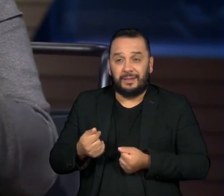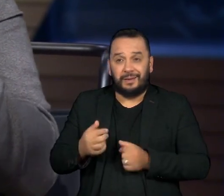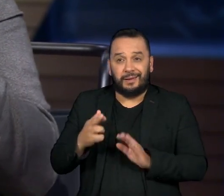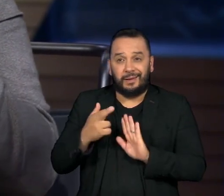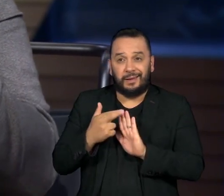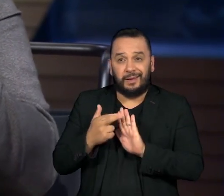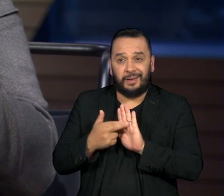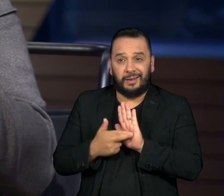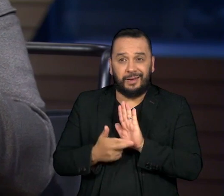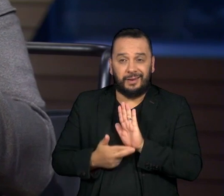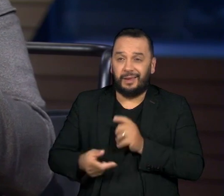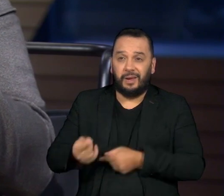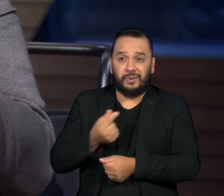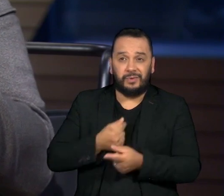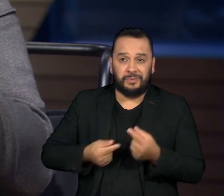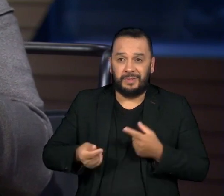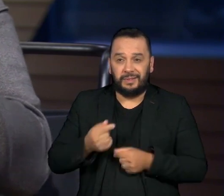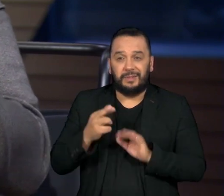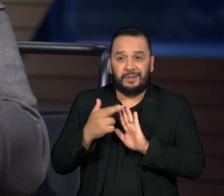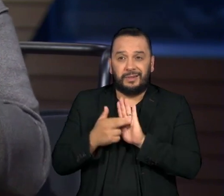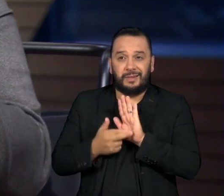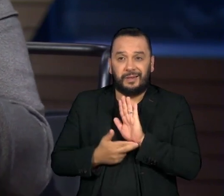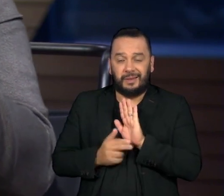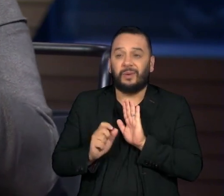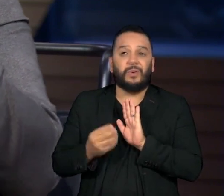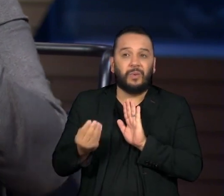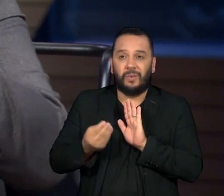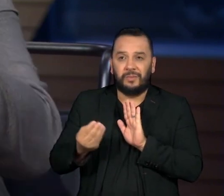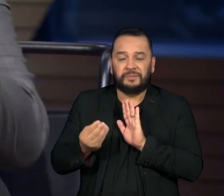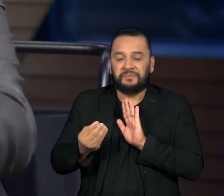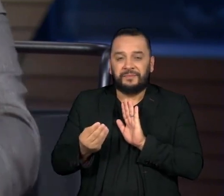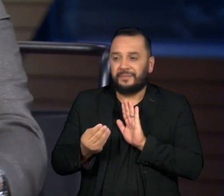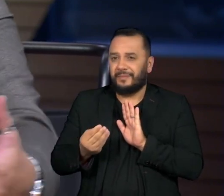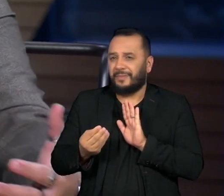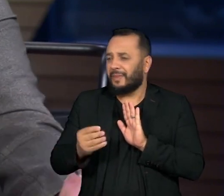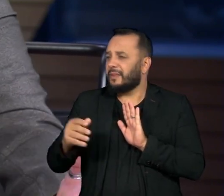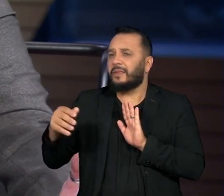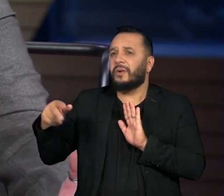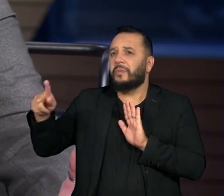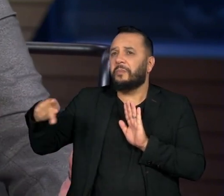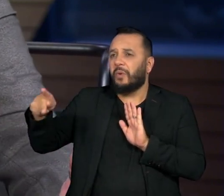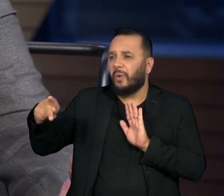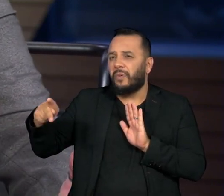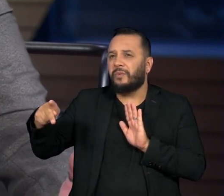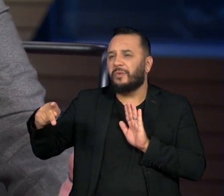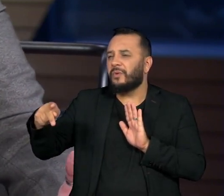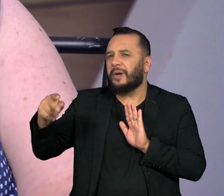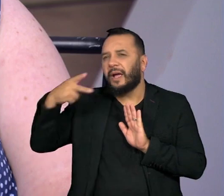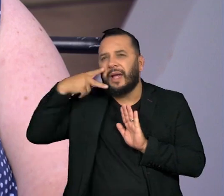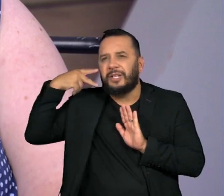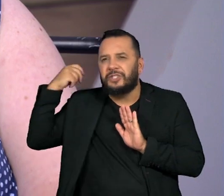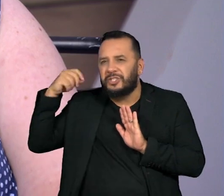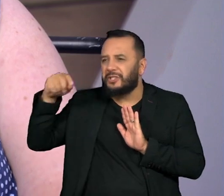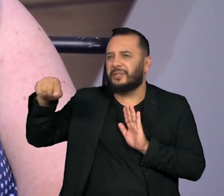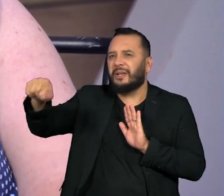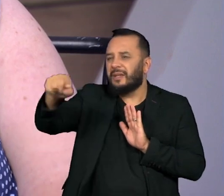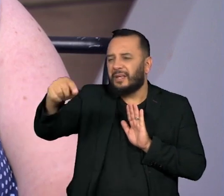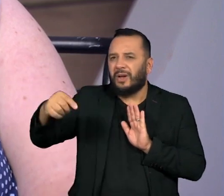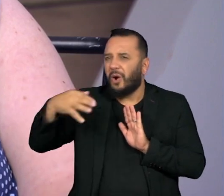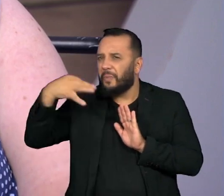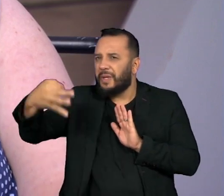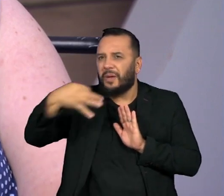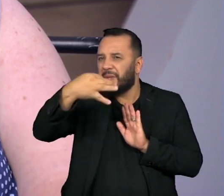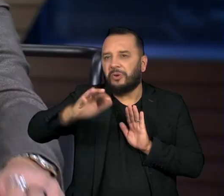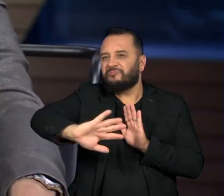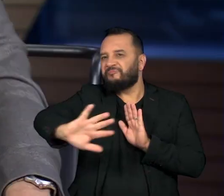aliena totalmente a ação democrática ou a participação das populações na tomada de decisões e na gestão dessas